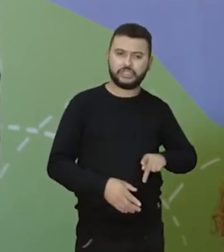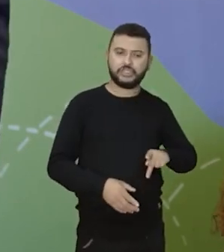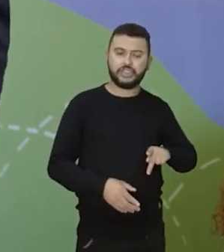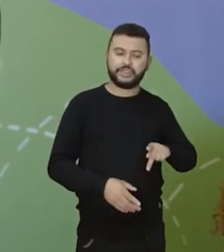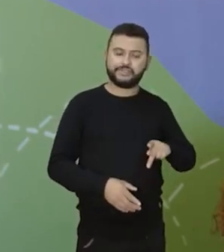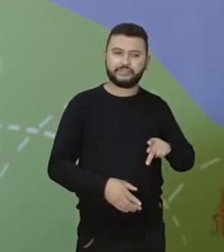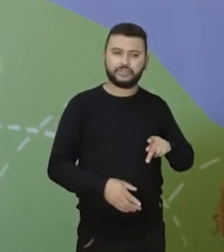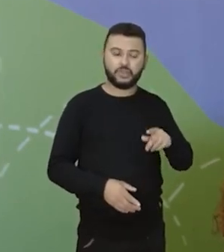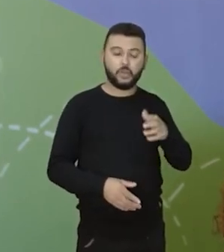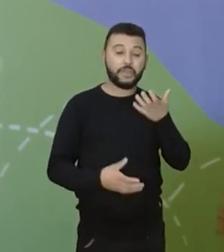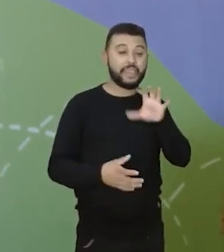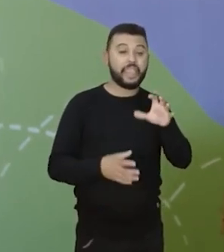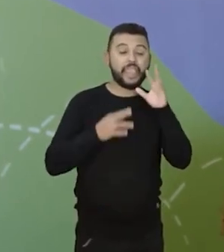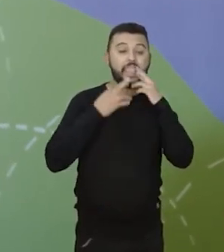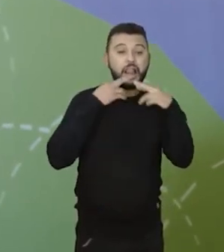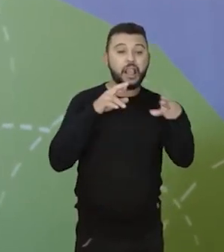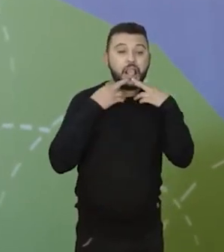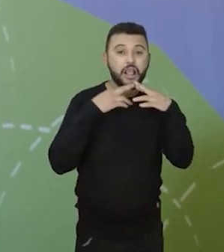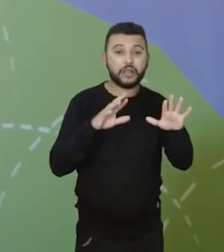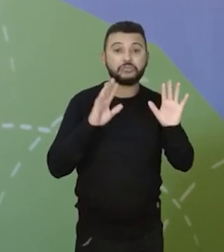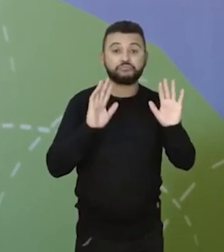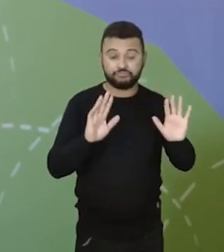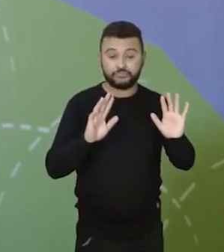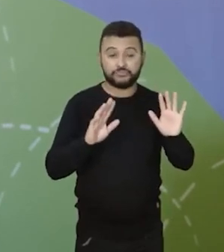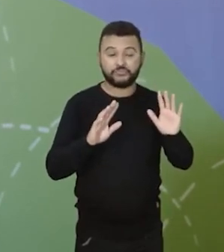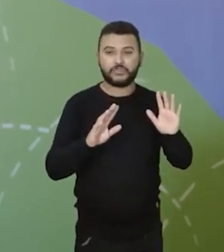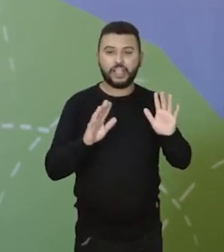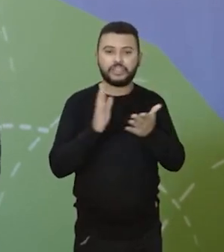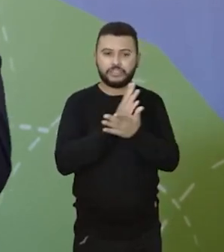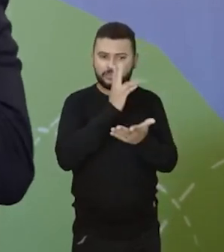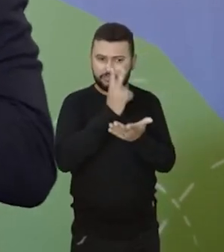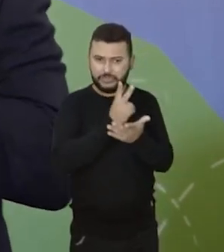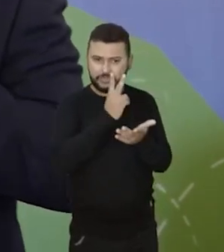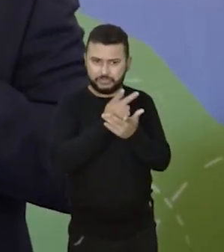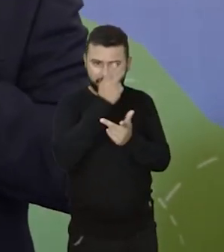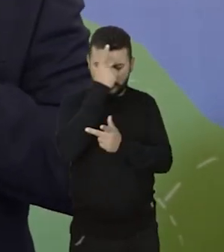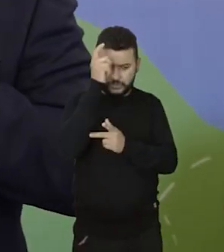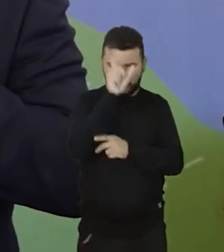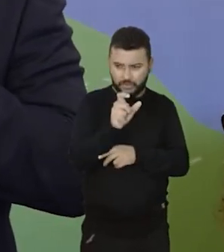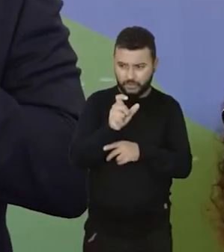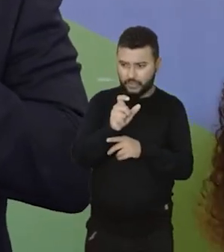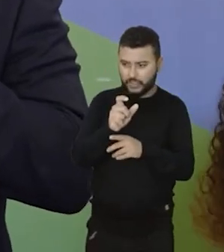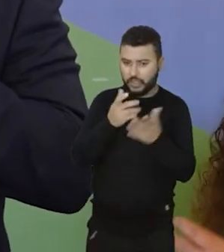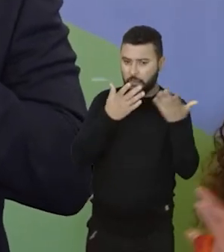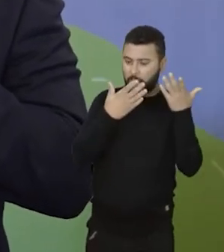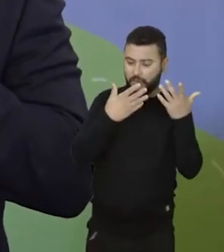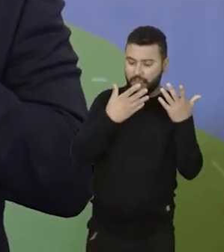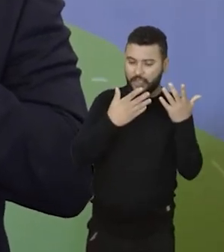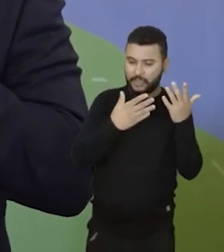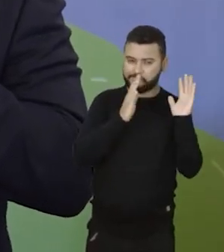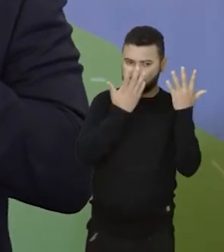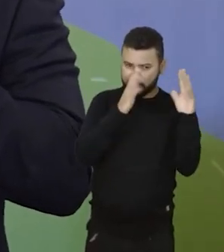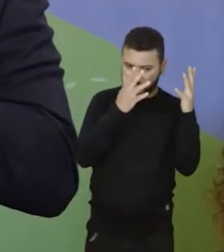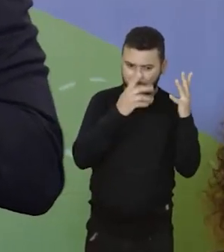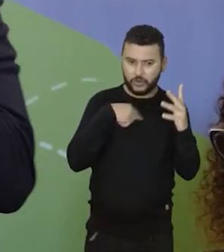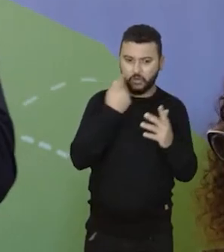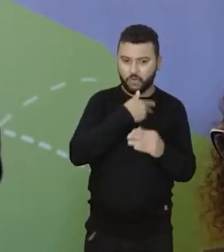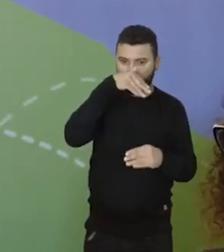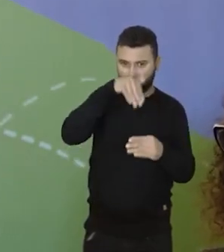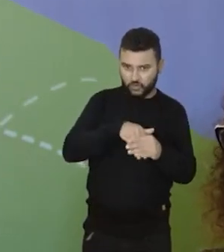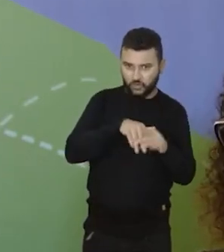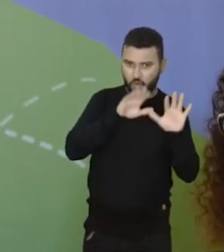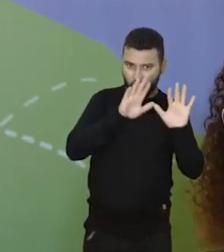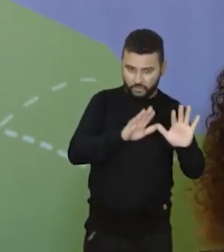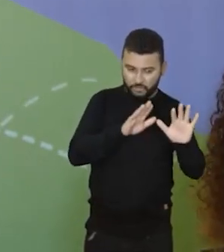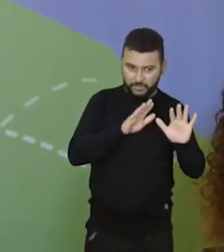as mesmas pessoas que aplaude a gente durante a campanha muitas vezes nós mesmas pessoas